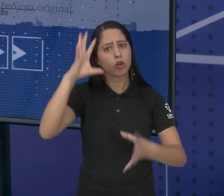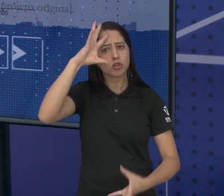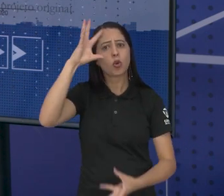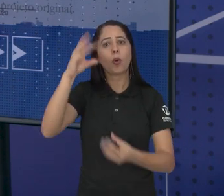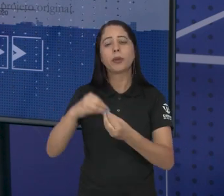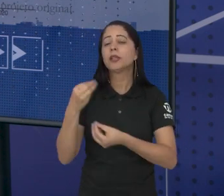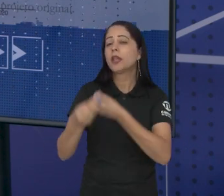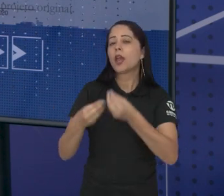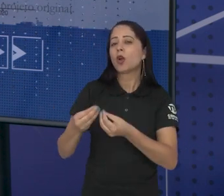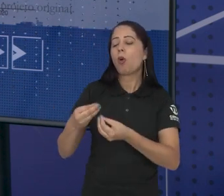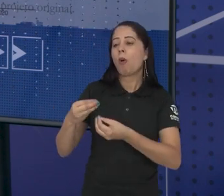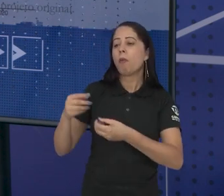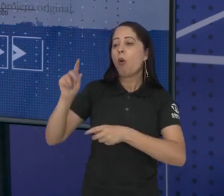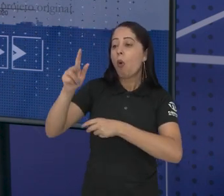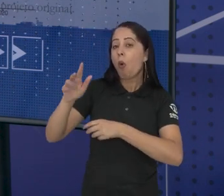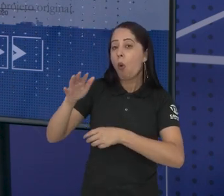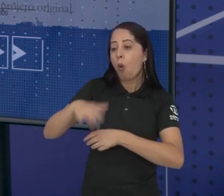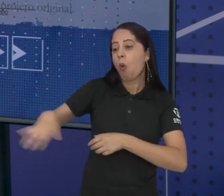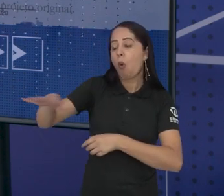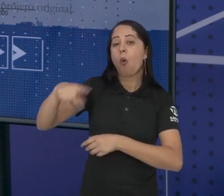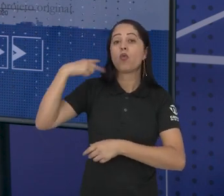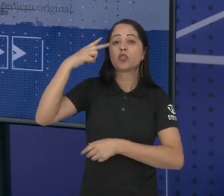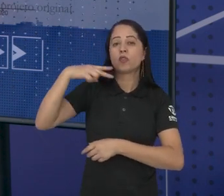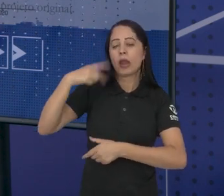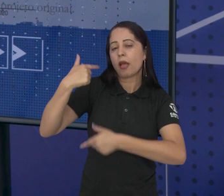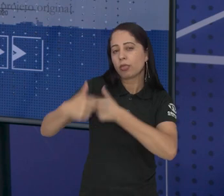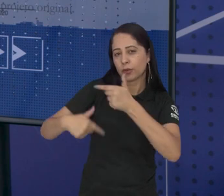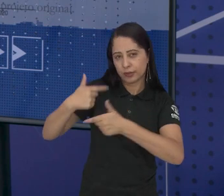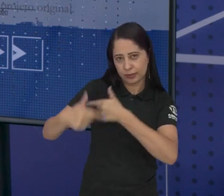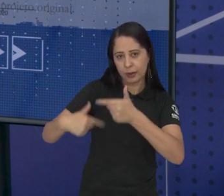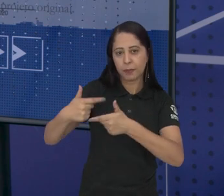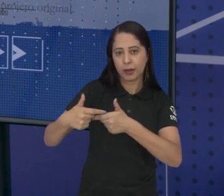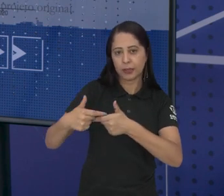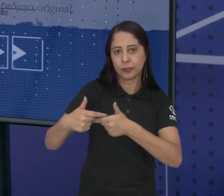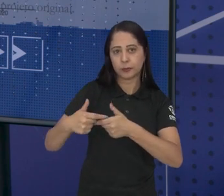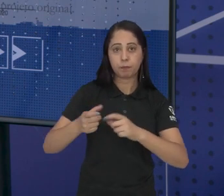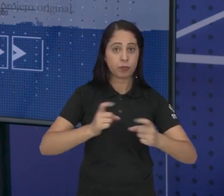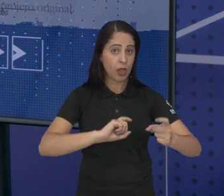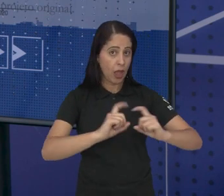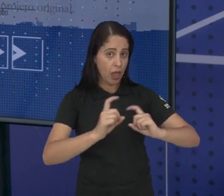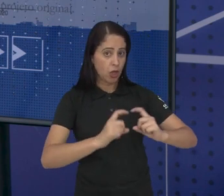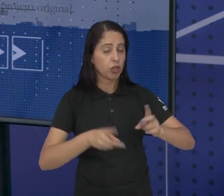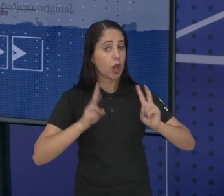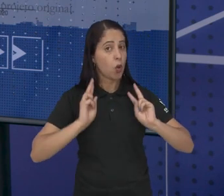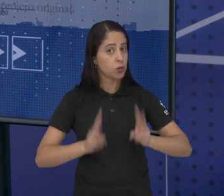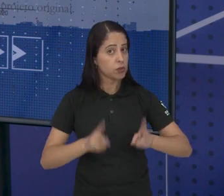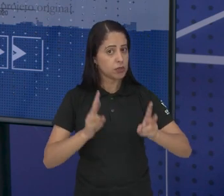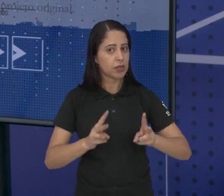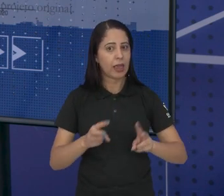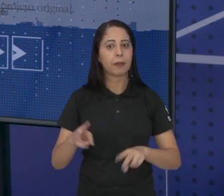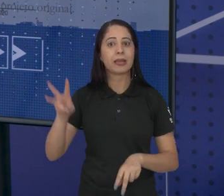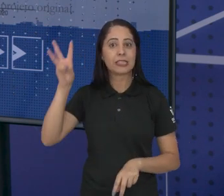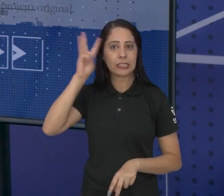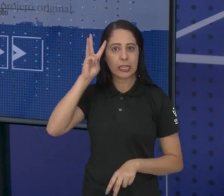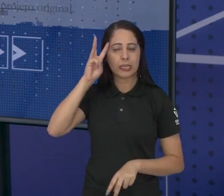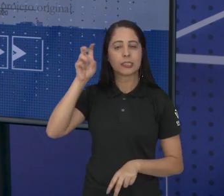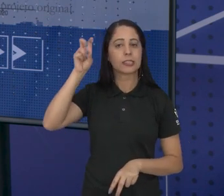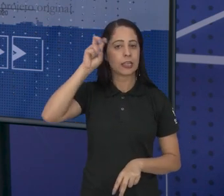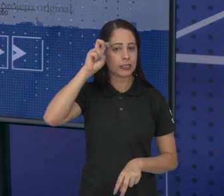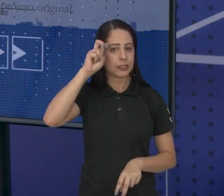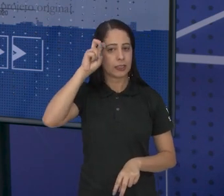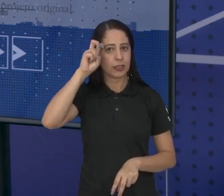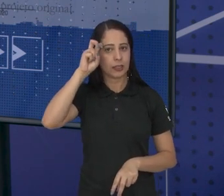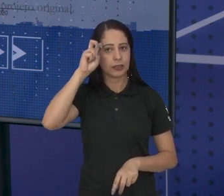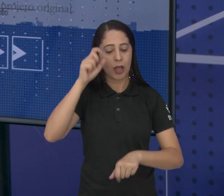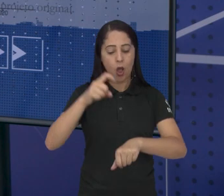você acompanha todo o trabalho dos vereadores e todos os projetos de lei que são apresentados as sessões Ordinárias acontecem